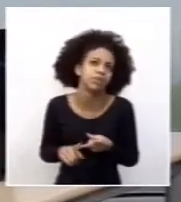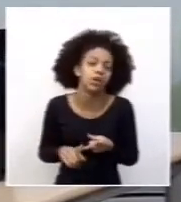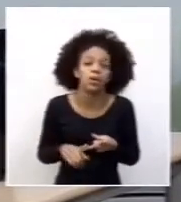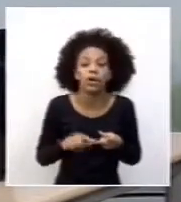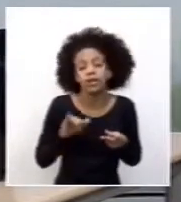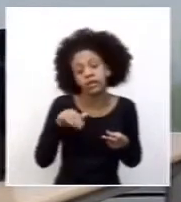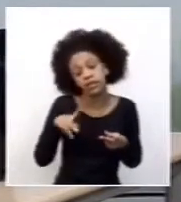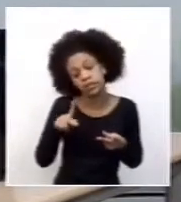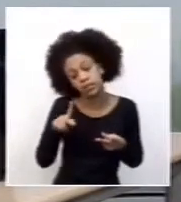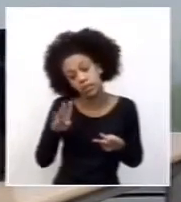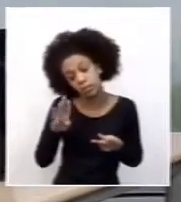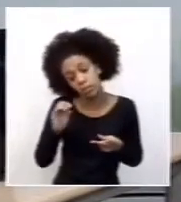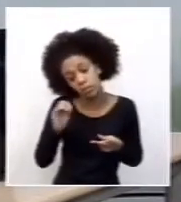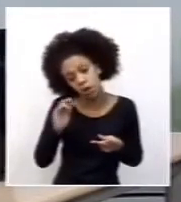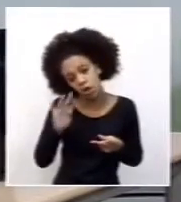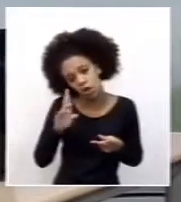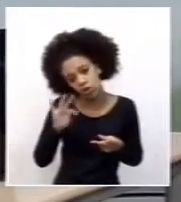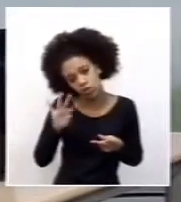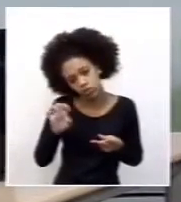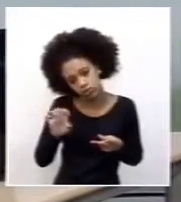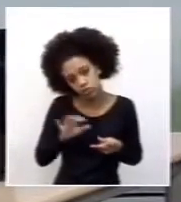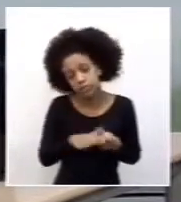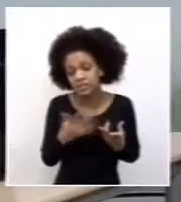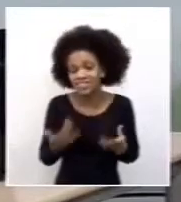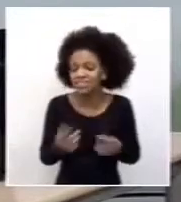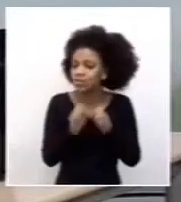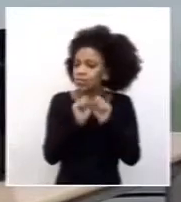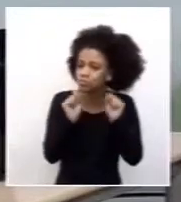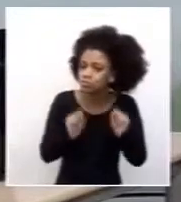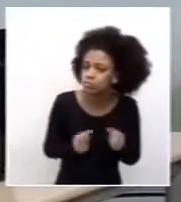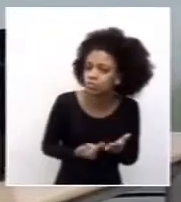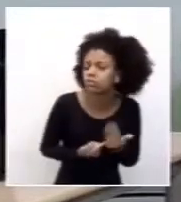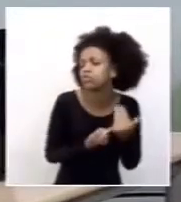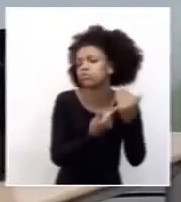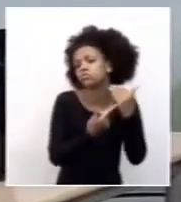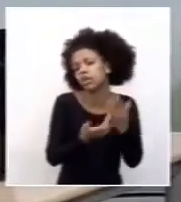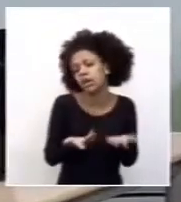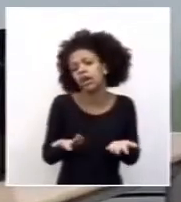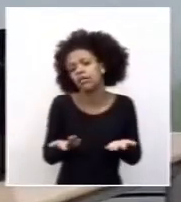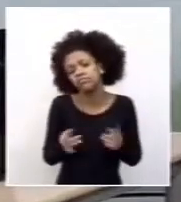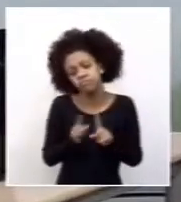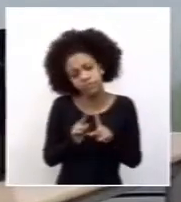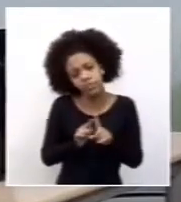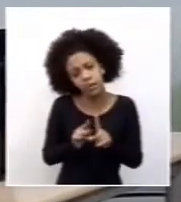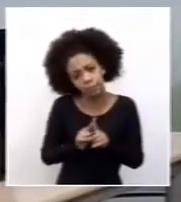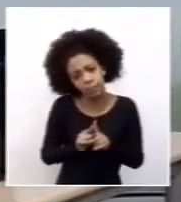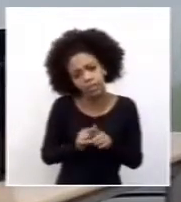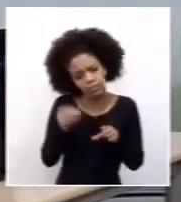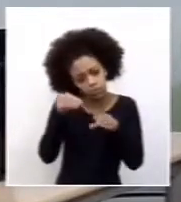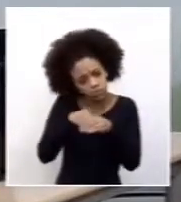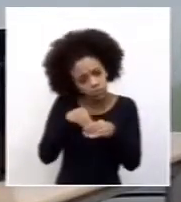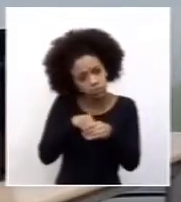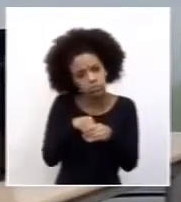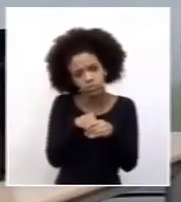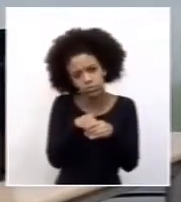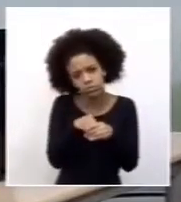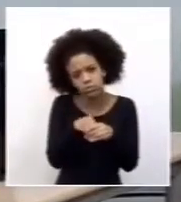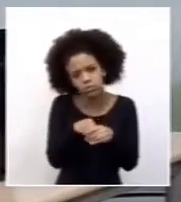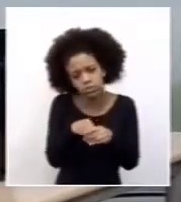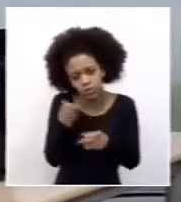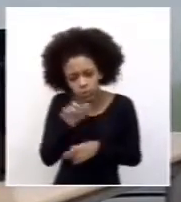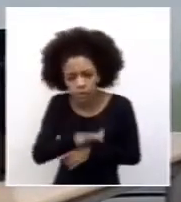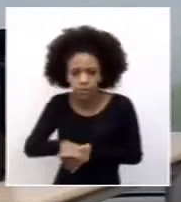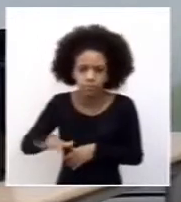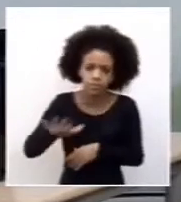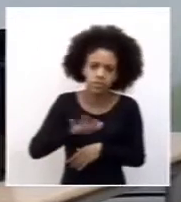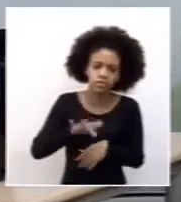Implot, então essas ferramentas, aplicativos, esses recursos tecnológicos também que eles estão inseridos nesse ambiente